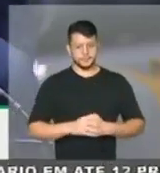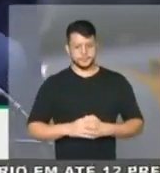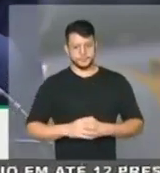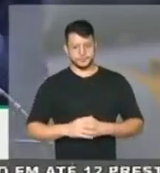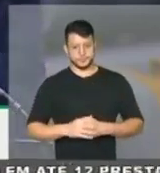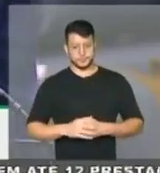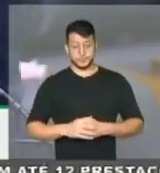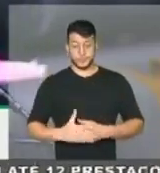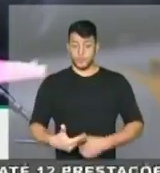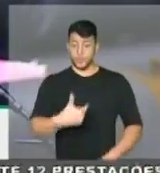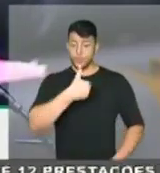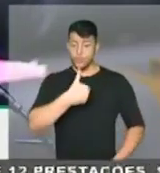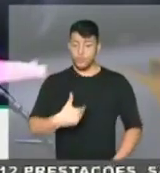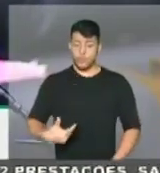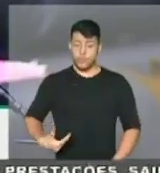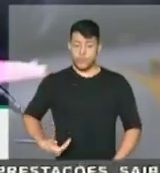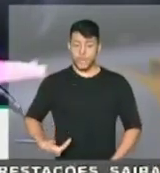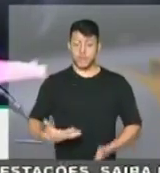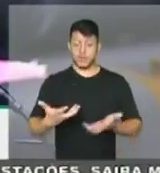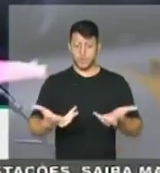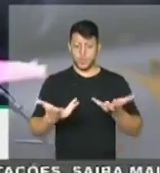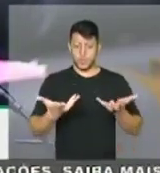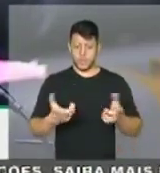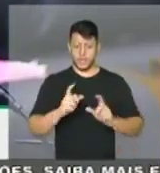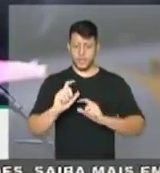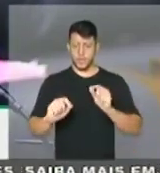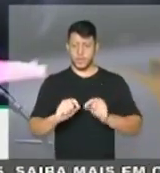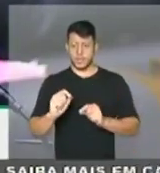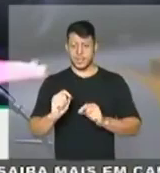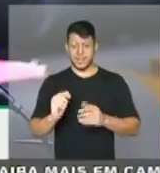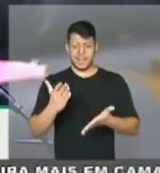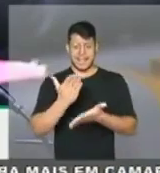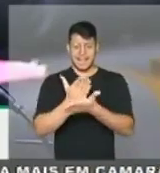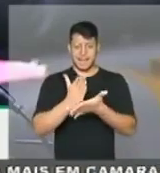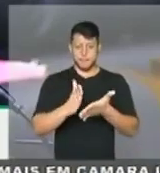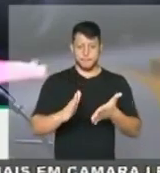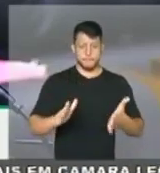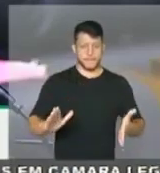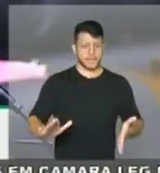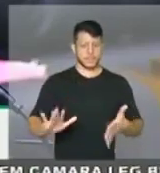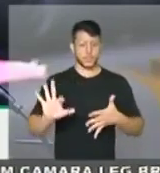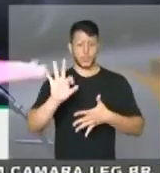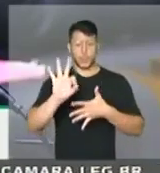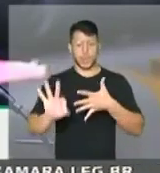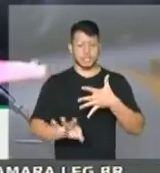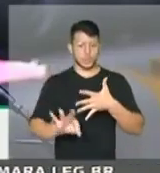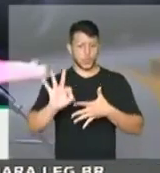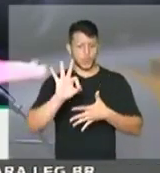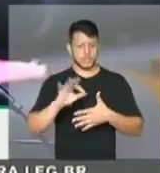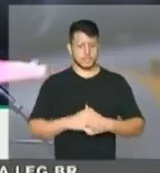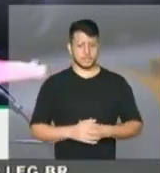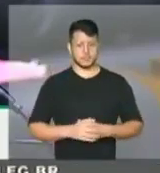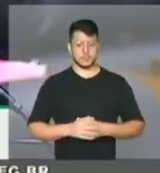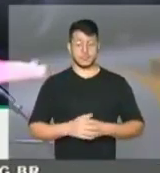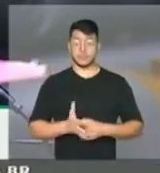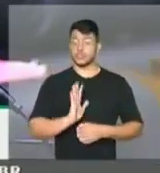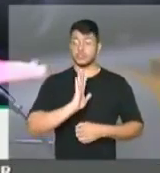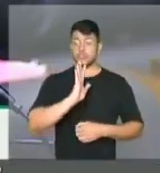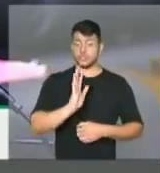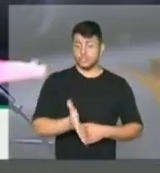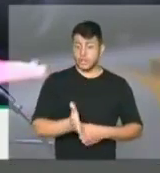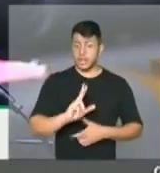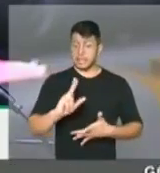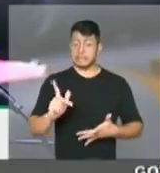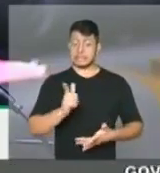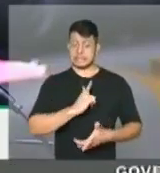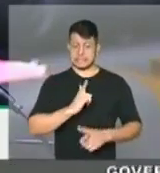deficiência o governo está simplesmente desmantelando essa política no país já há uma reação muito